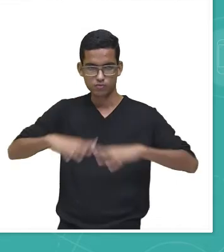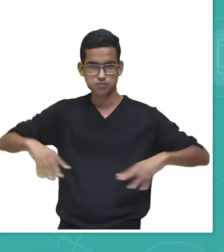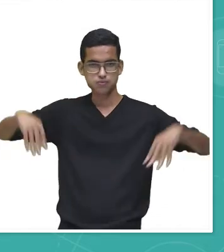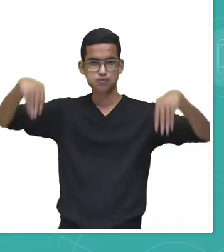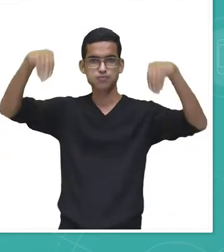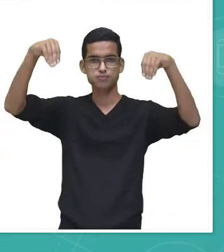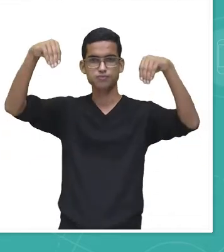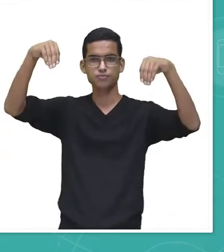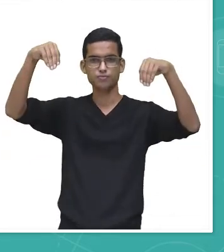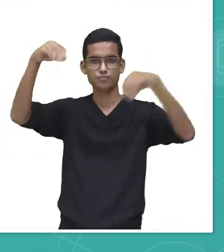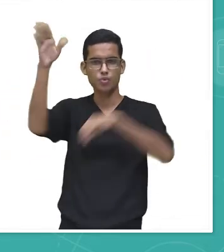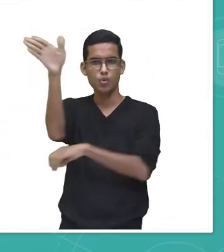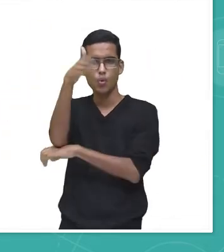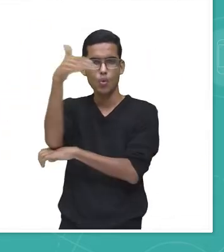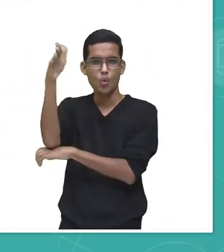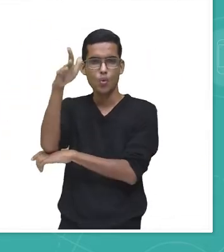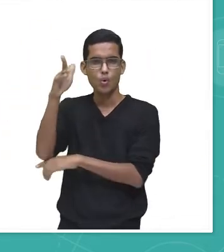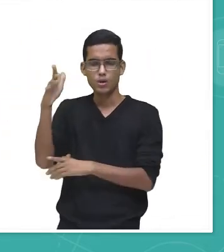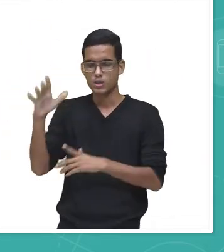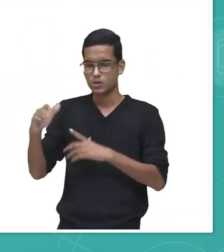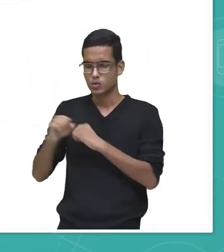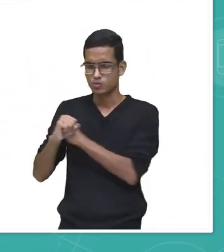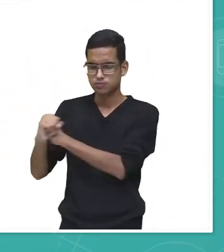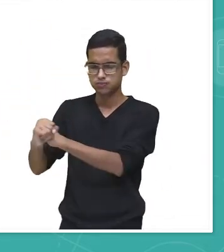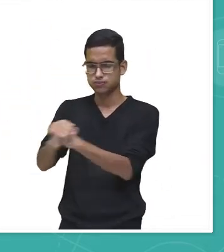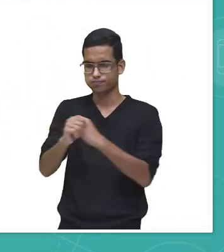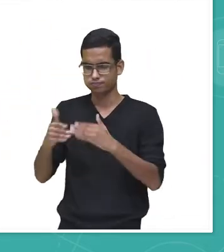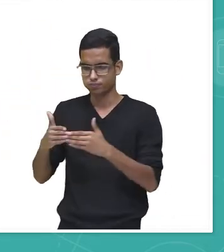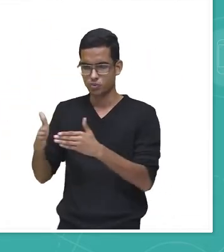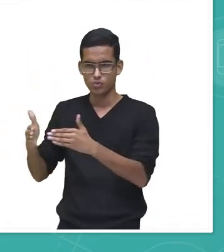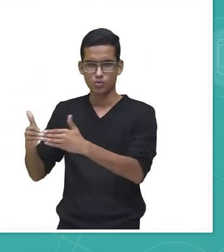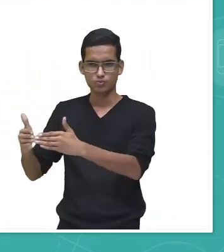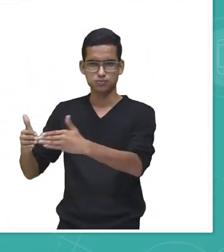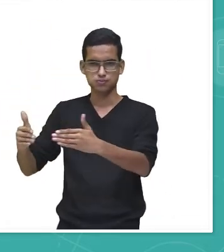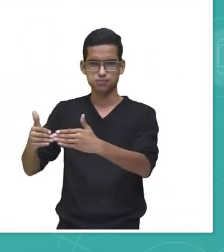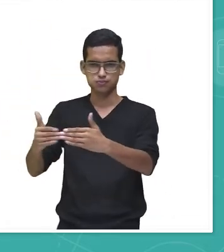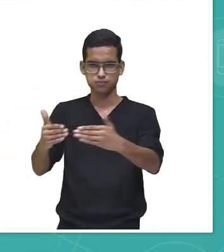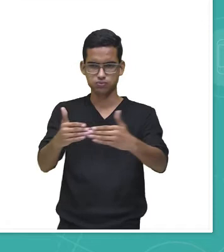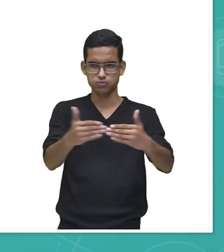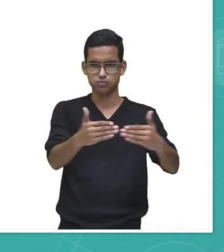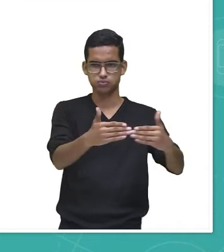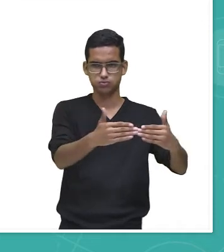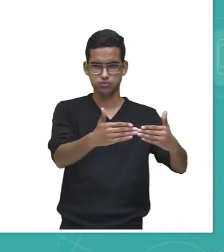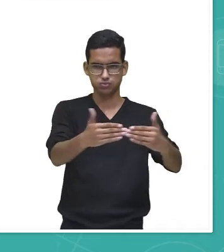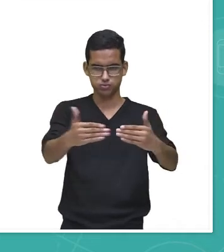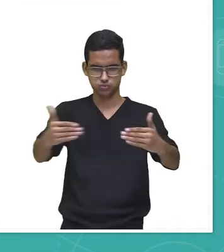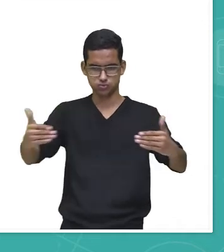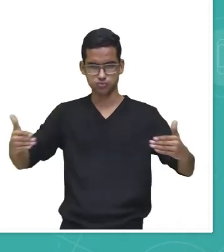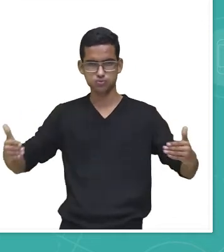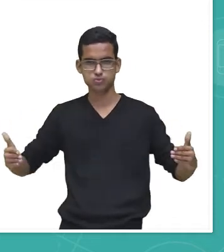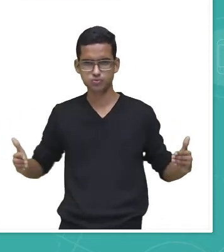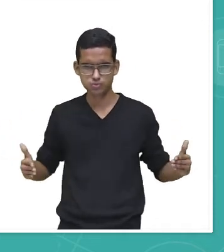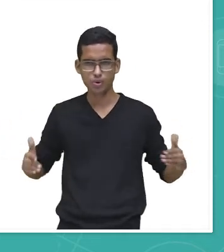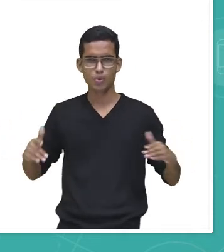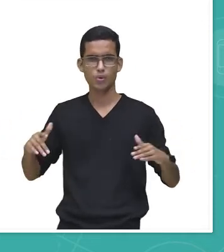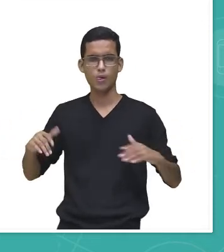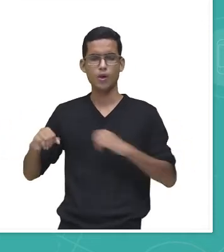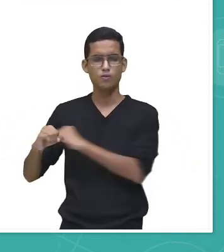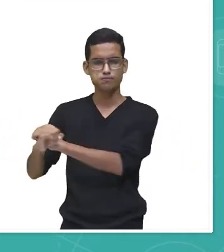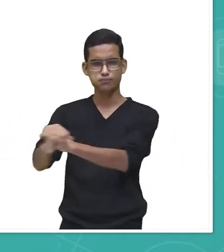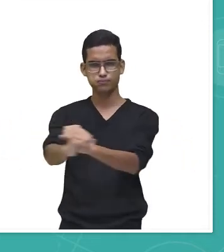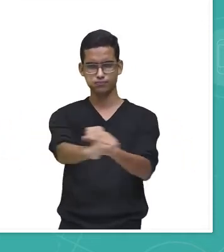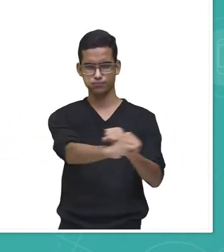cercados, fortificados. Aqui, ó, nós não tínhamos técnicas de produção agrícola